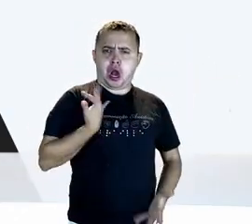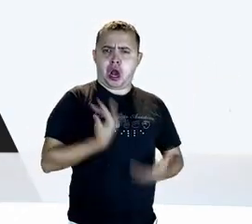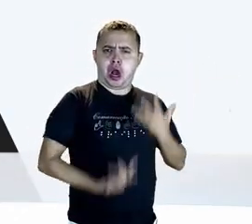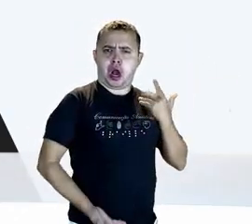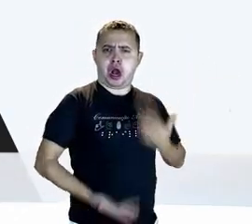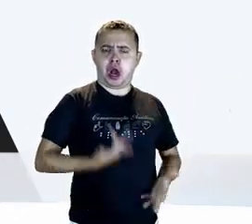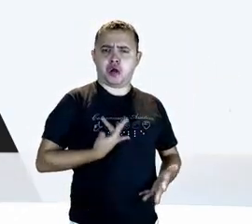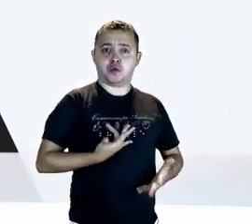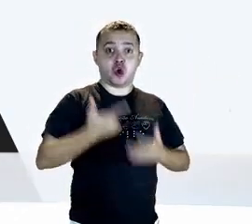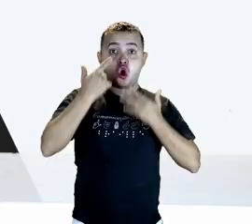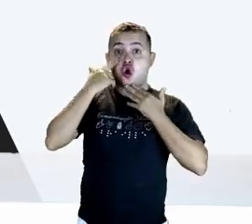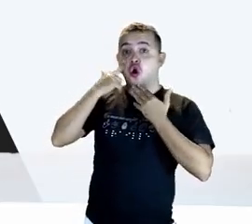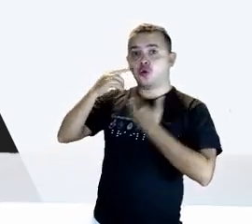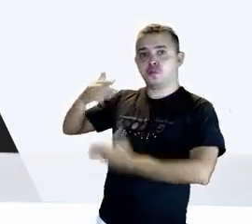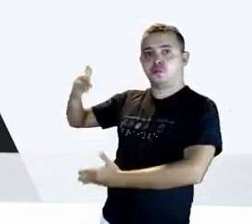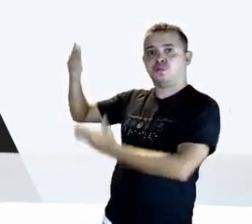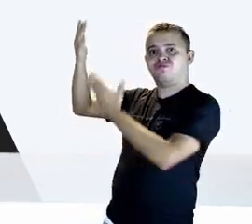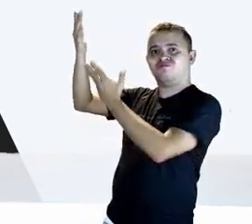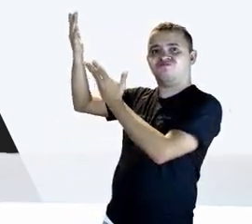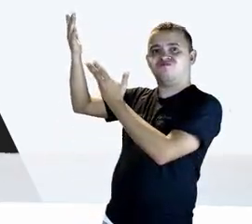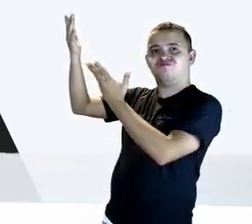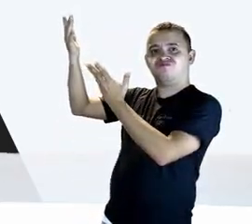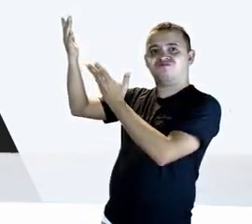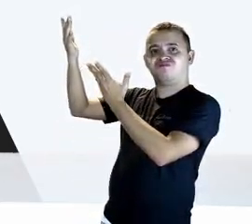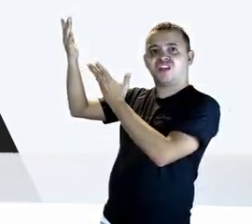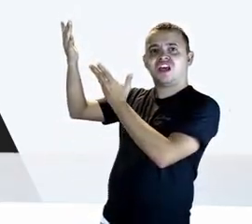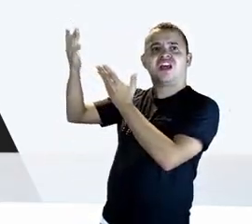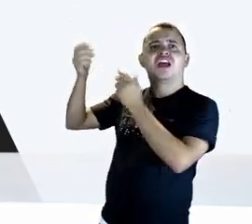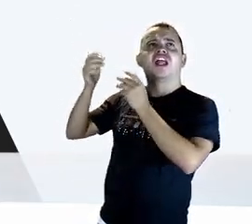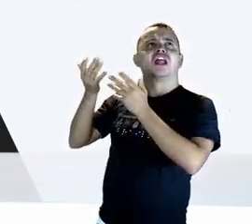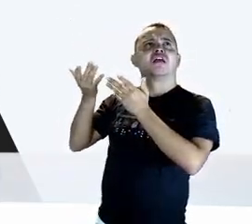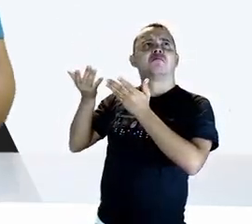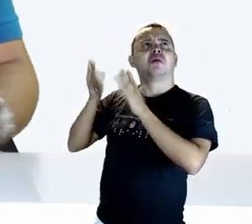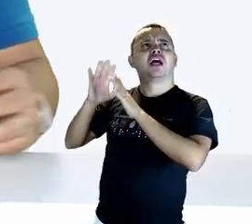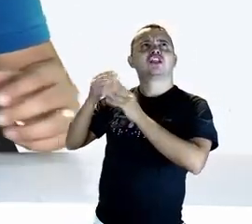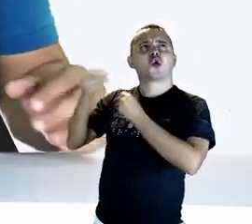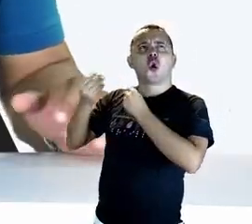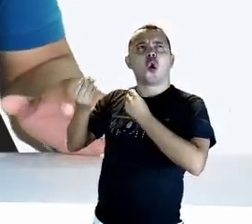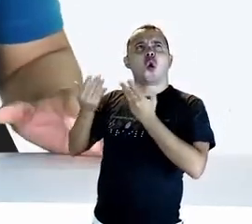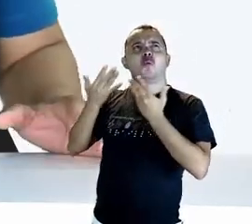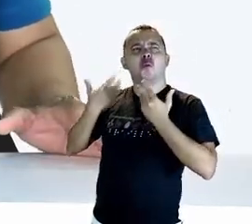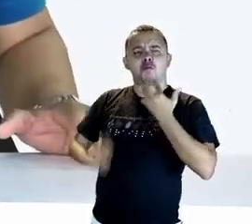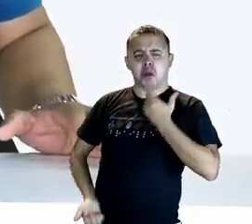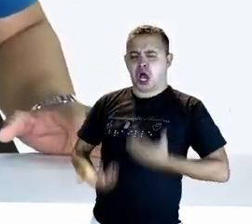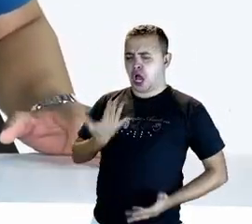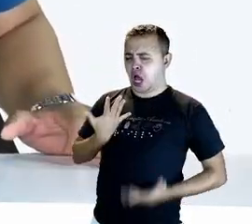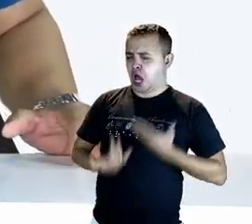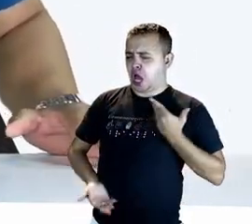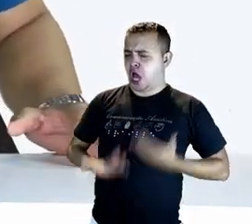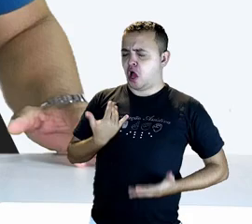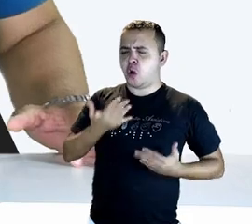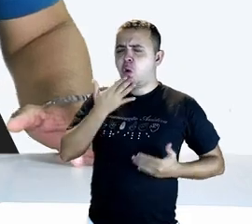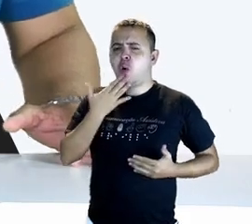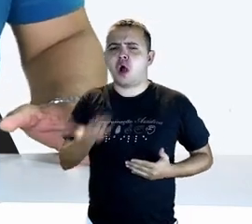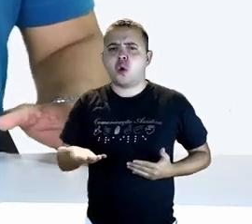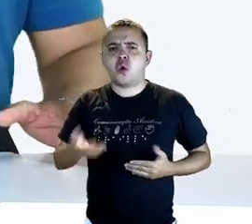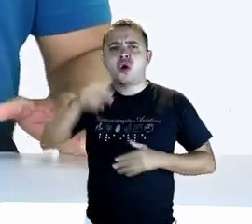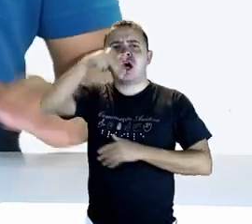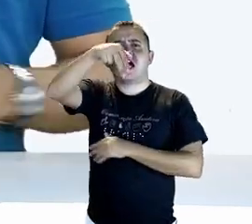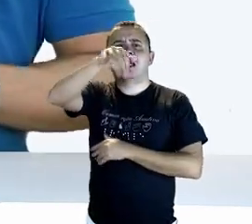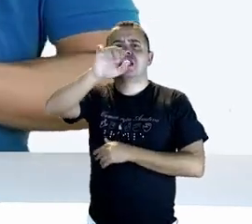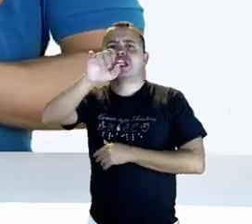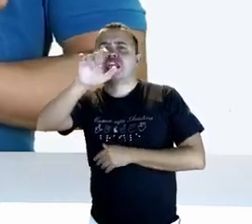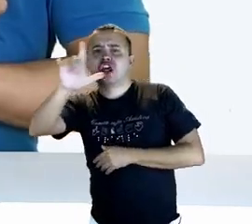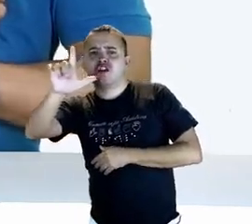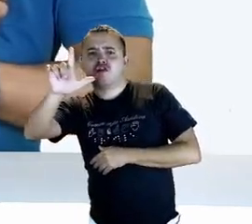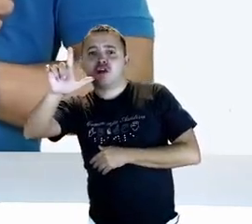vamos colocar aqui para vocês, não dá para vocês verem qual que é o nível de queimadura que essa pessoa tem. Sabemos